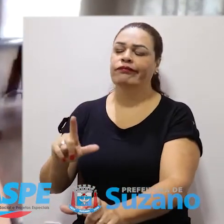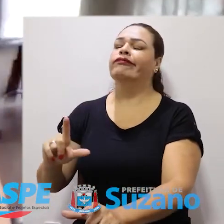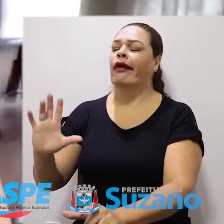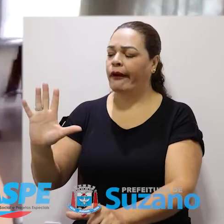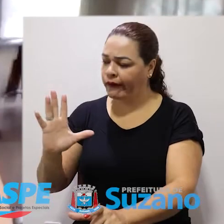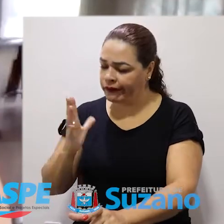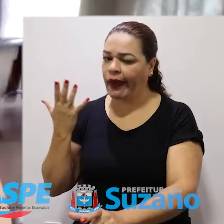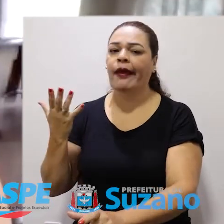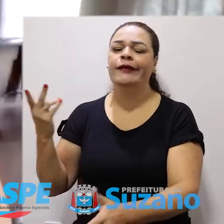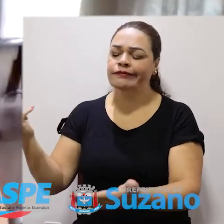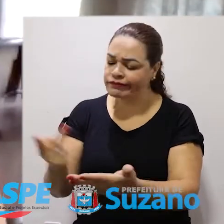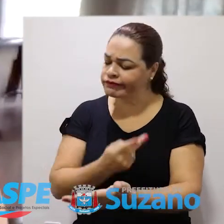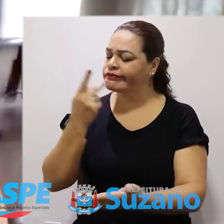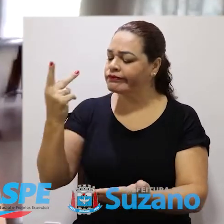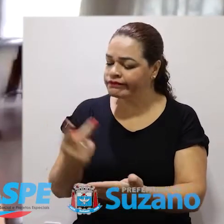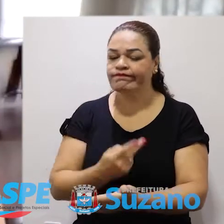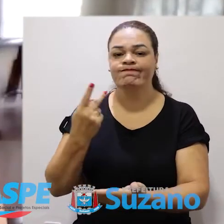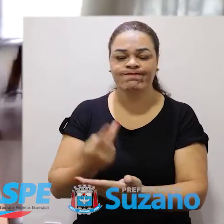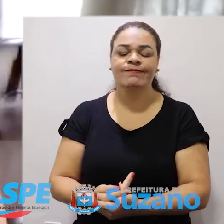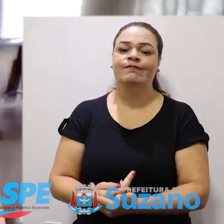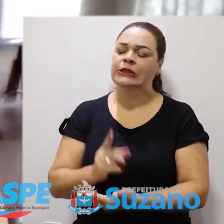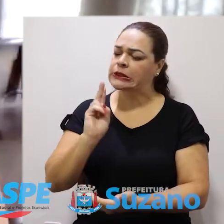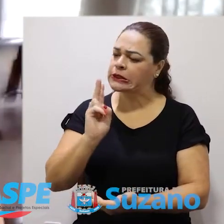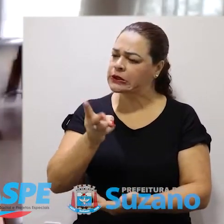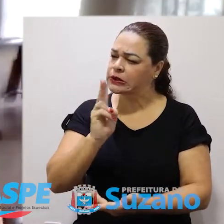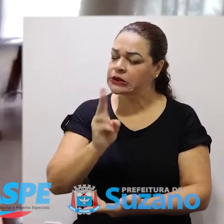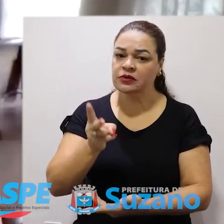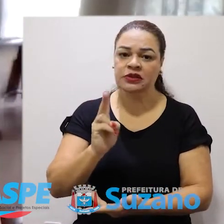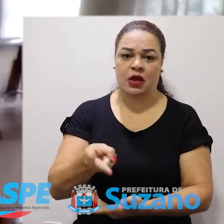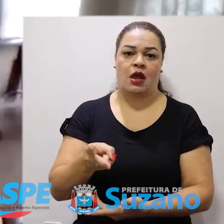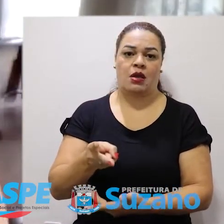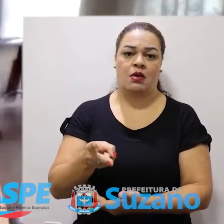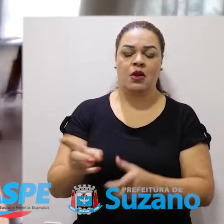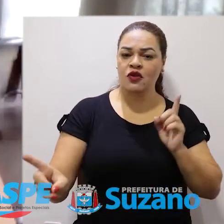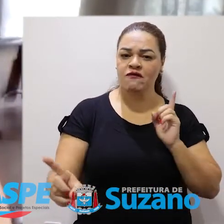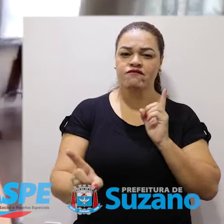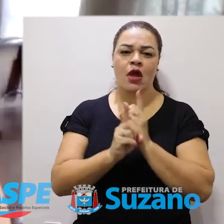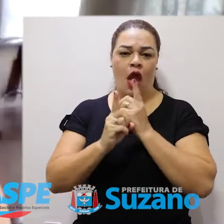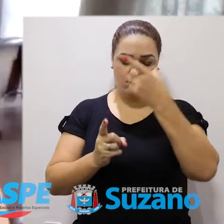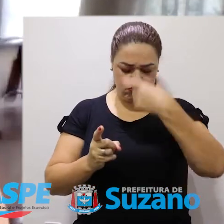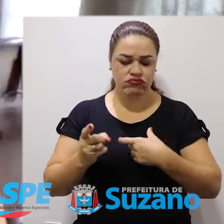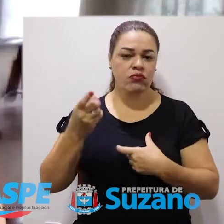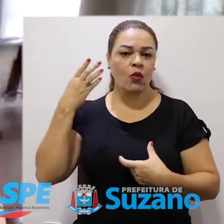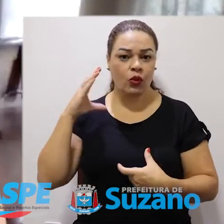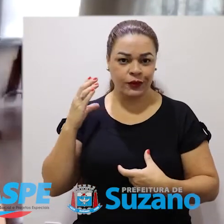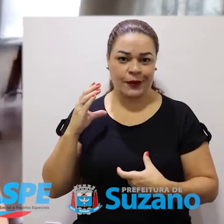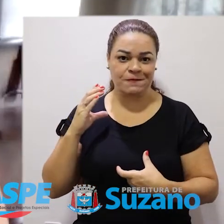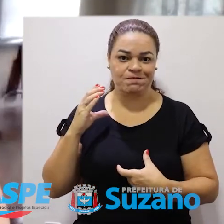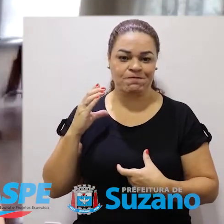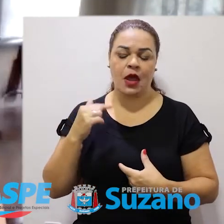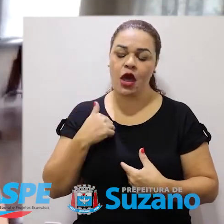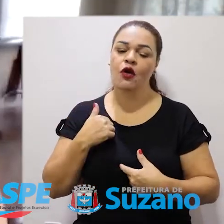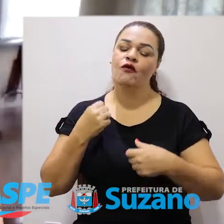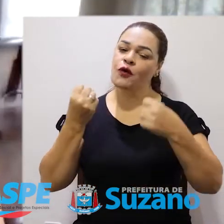muito, né? Eu sempre dou esse exemplo, acho que todas as vezes que vocês me virem falar, vocês vão ver eu falar desse exemplo, porque eu acho que é um exemplo